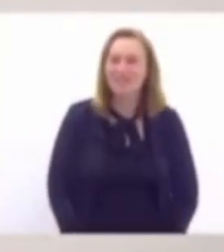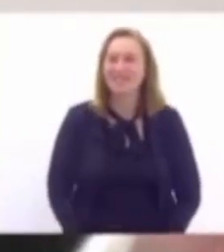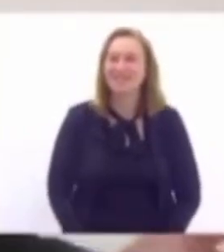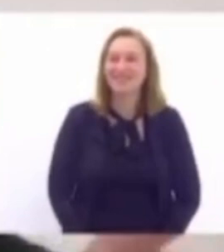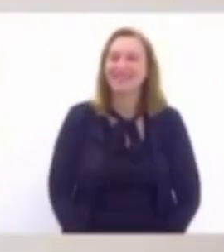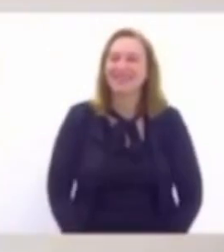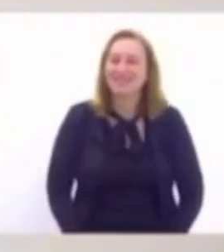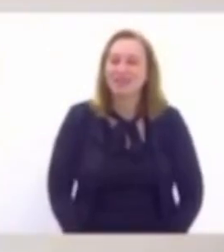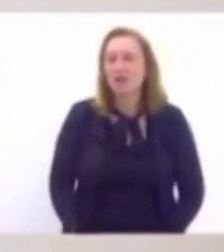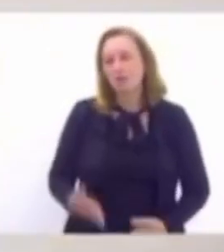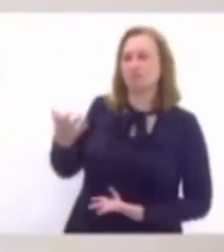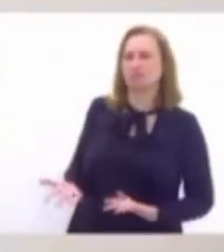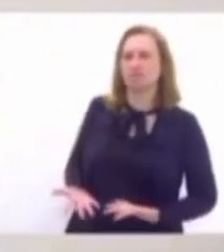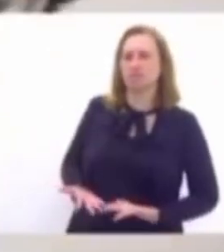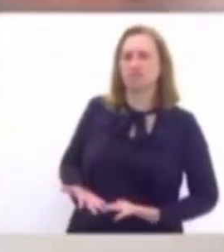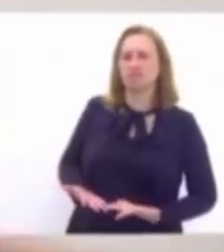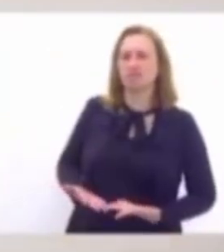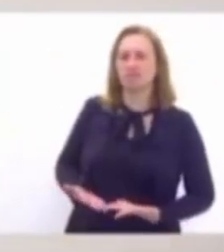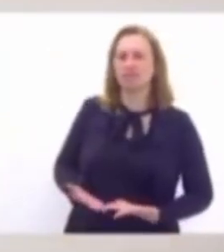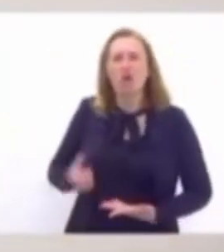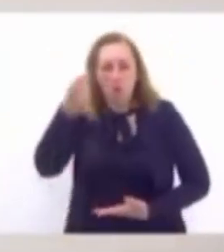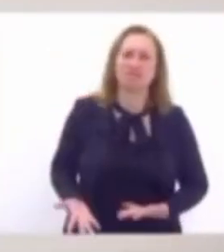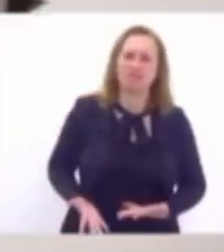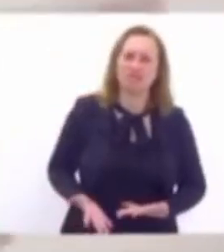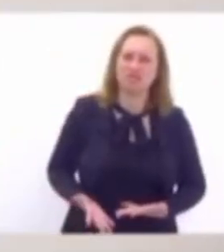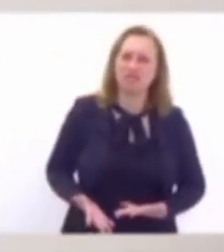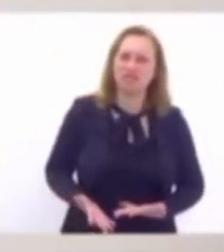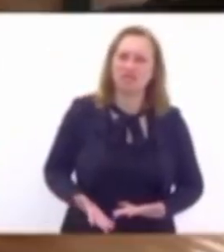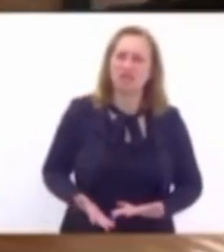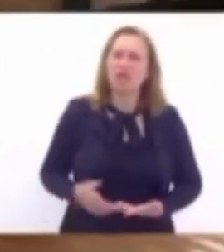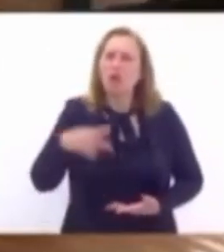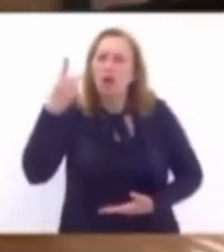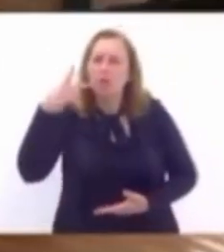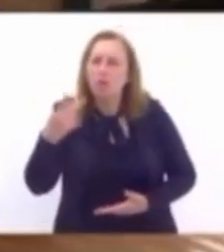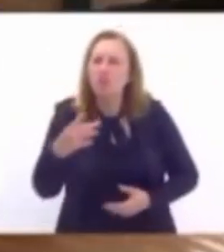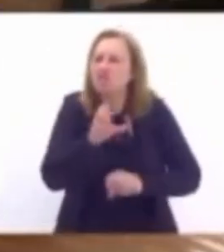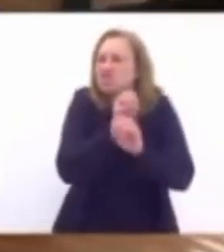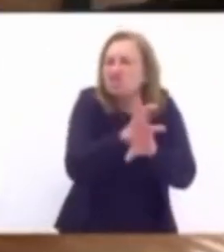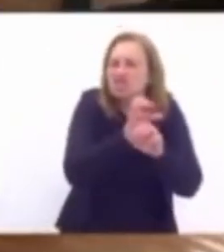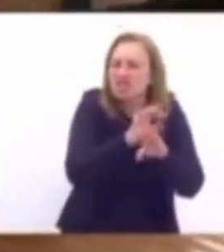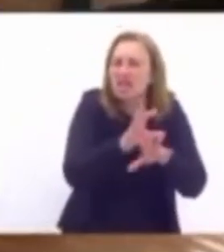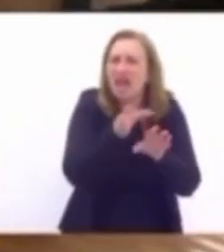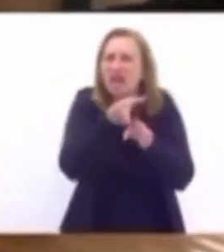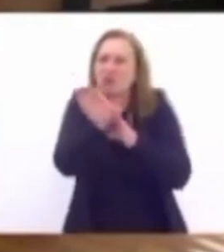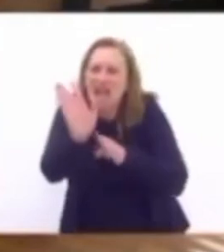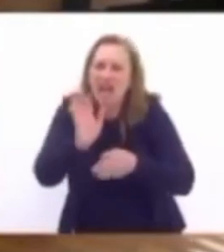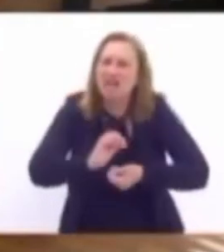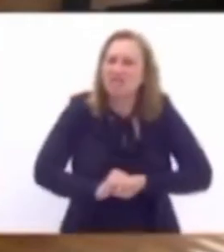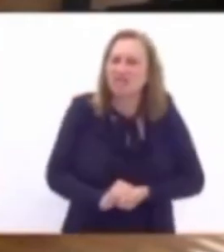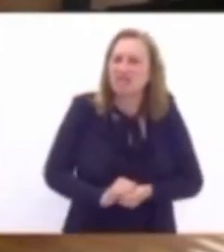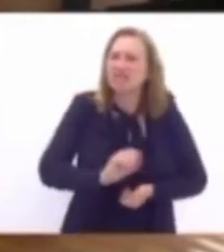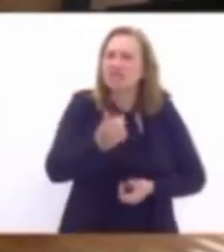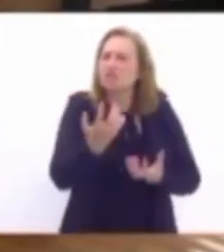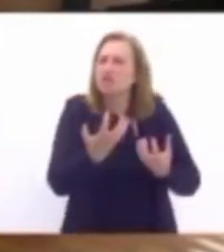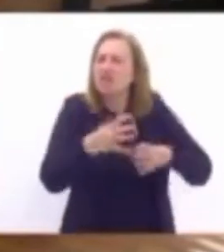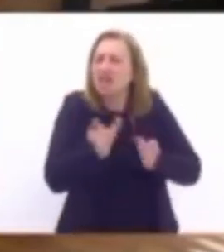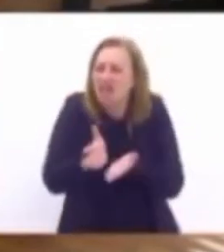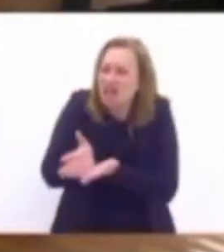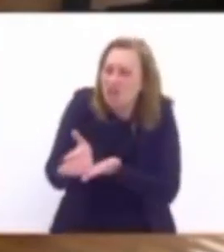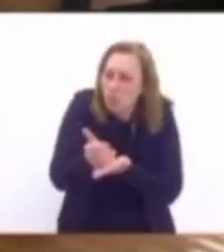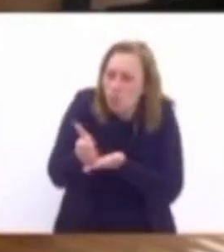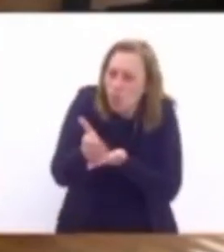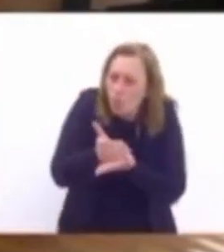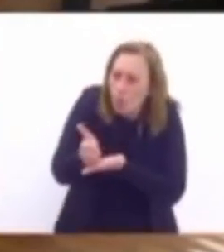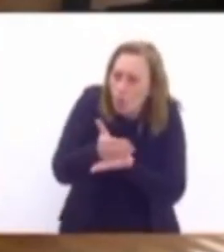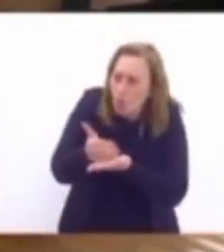aeroporto. Pelo amor de Deus, pô. Tem um bom senso, pô. Fazer uma política de educar, de orientar, não de querer arrecadar, arrecadar, arrecadar,